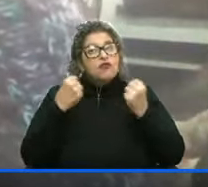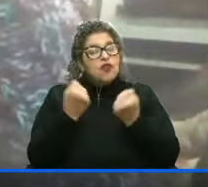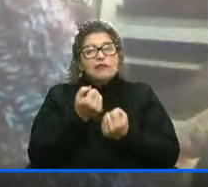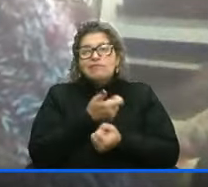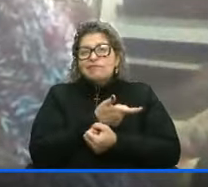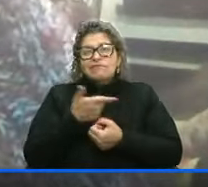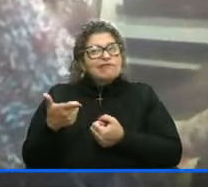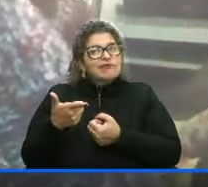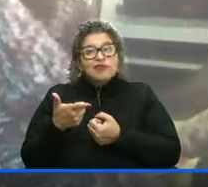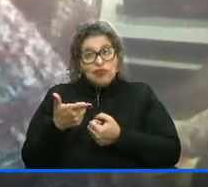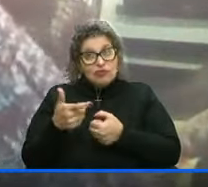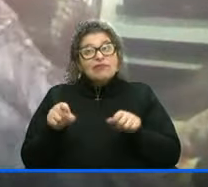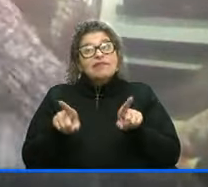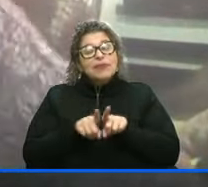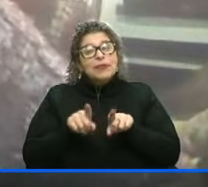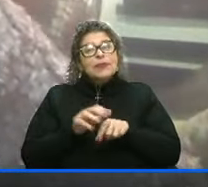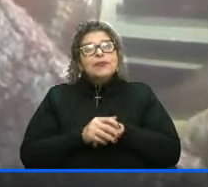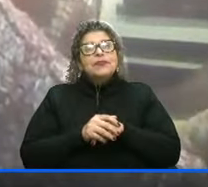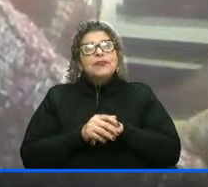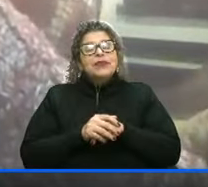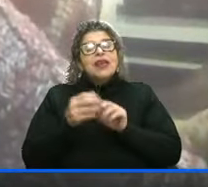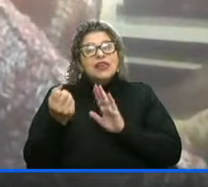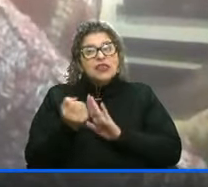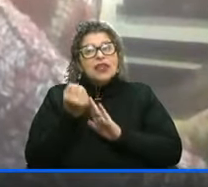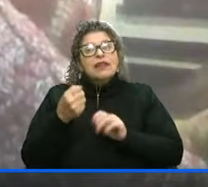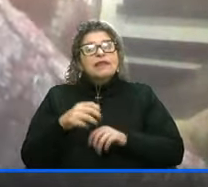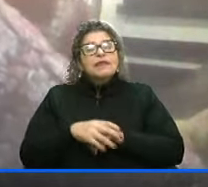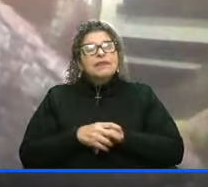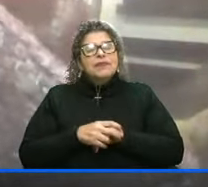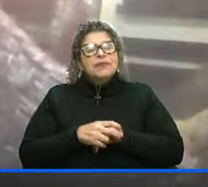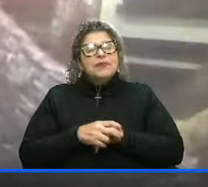existe, infelizmente, né? Quero registrar aqui que a gente tem